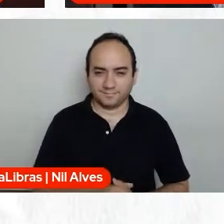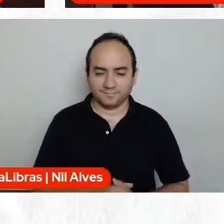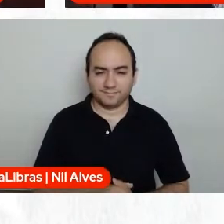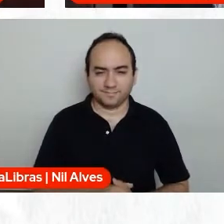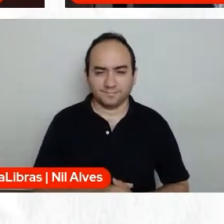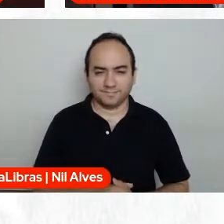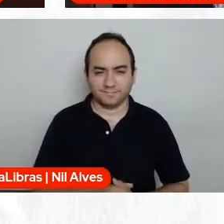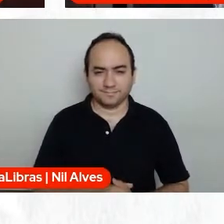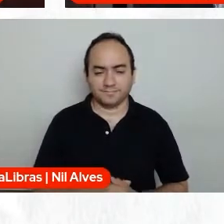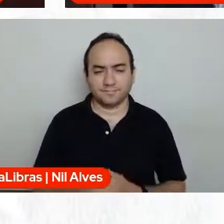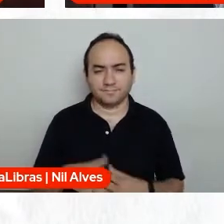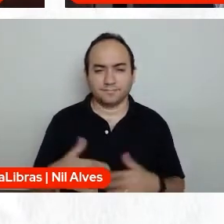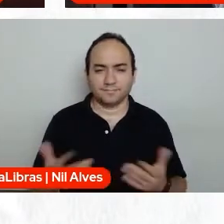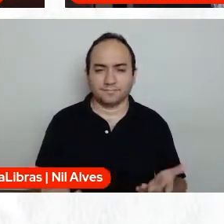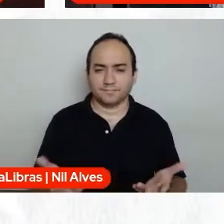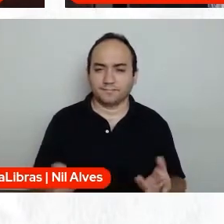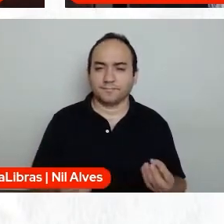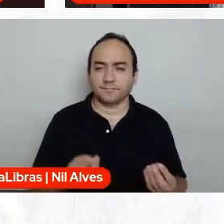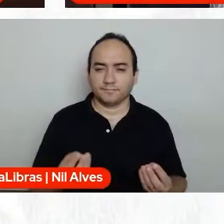Então,